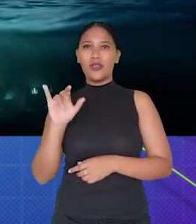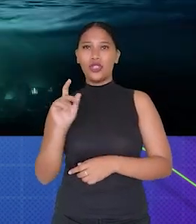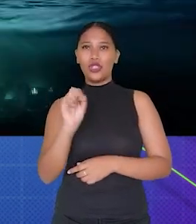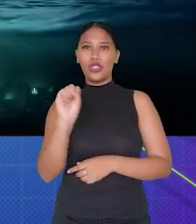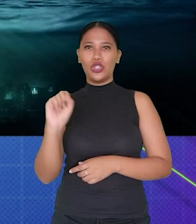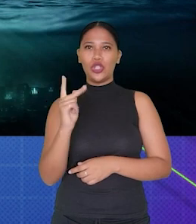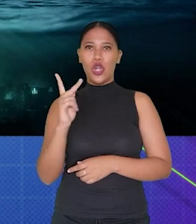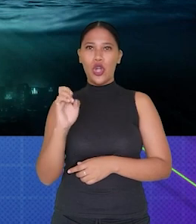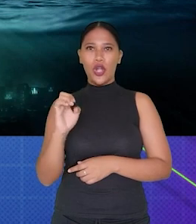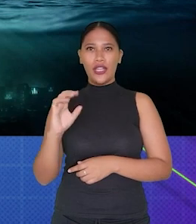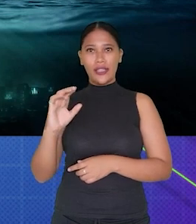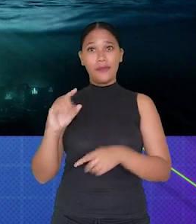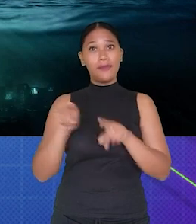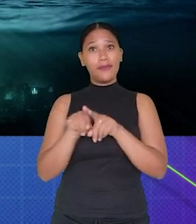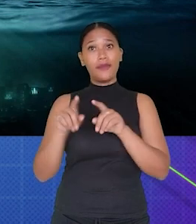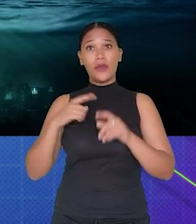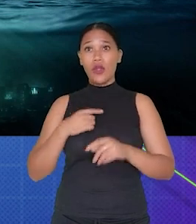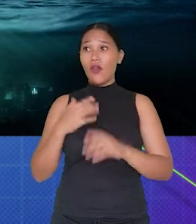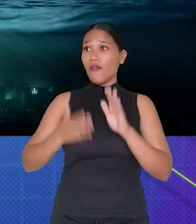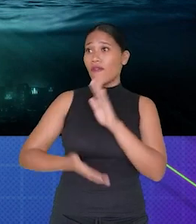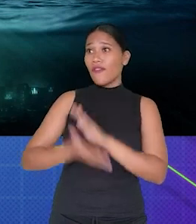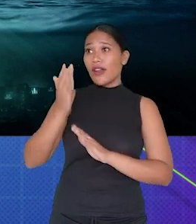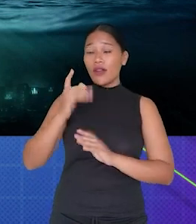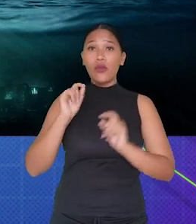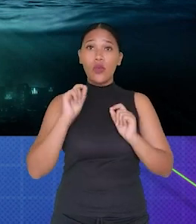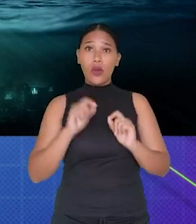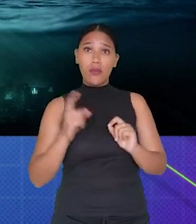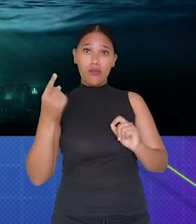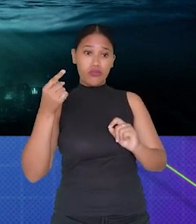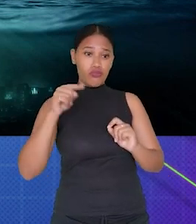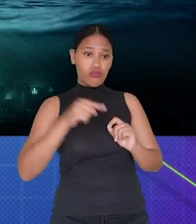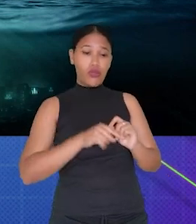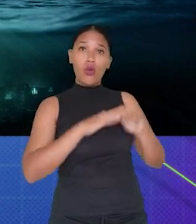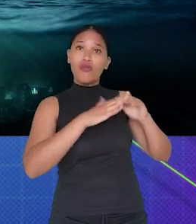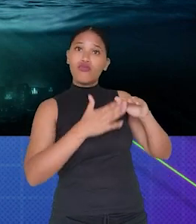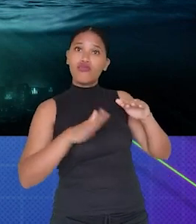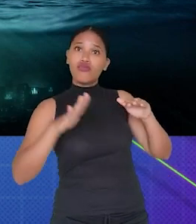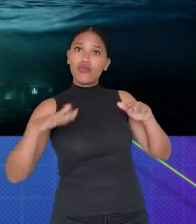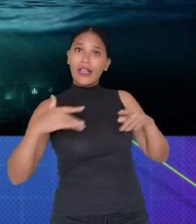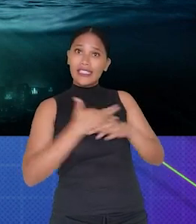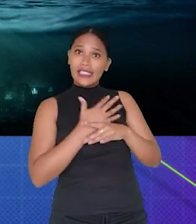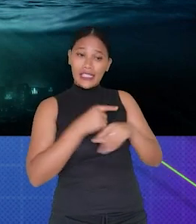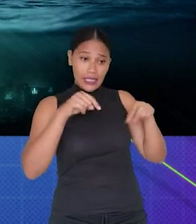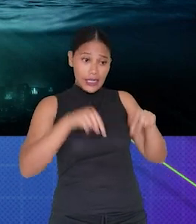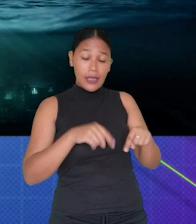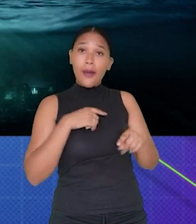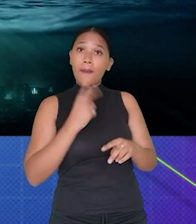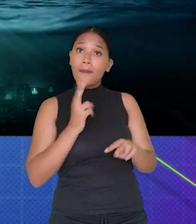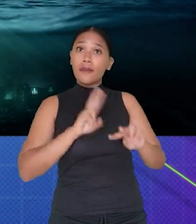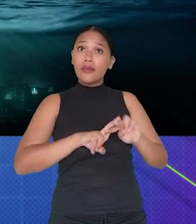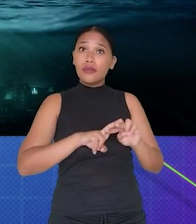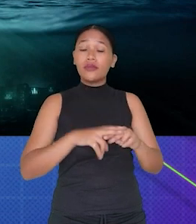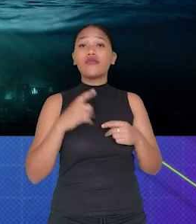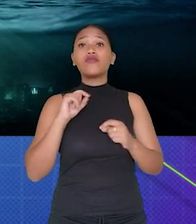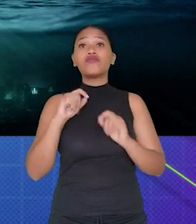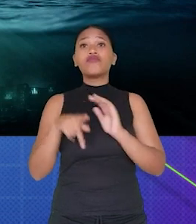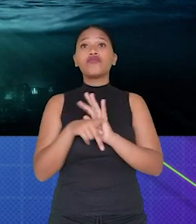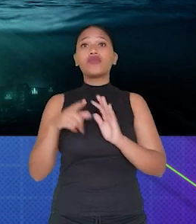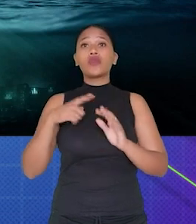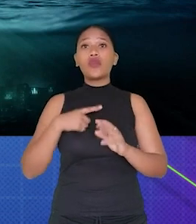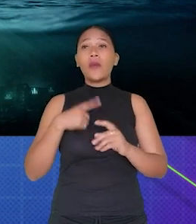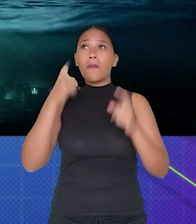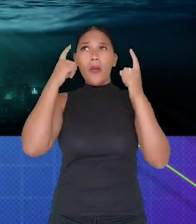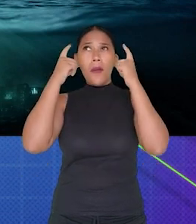personagem principal é um viajante que acaba preso em uma cidade submarina chamada Rapture. Ao longo da história, o personagem é exposto